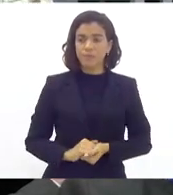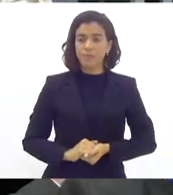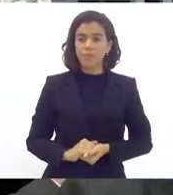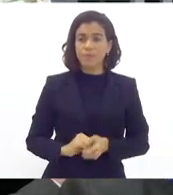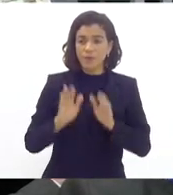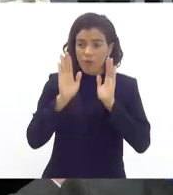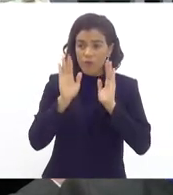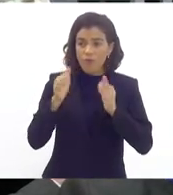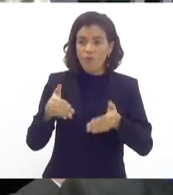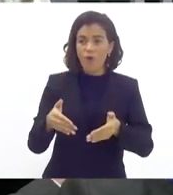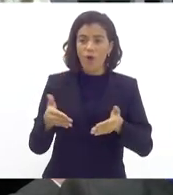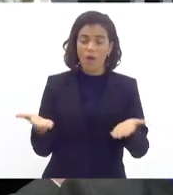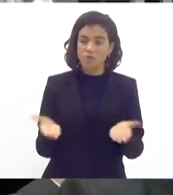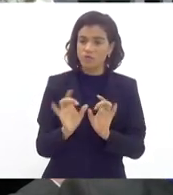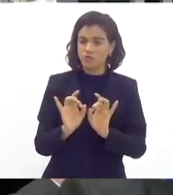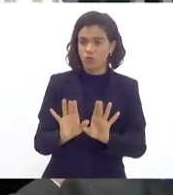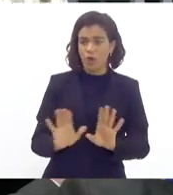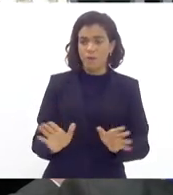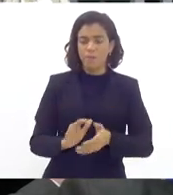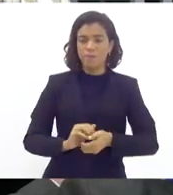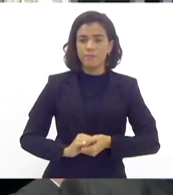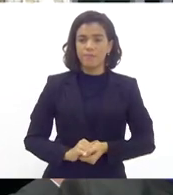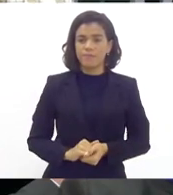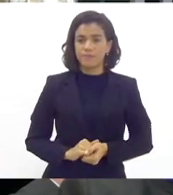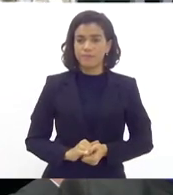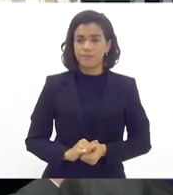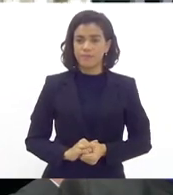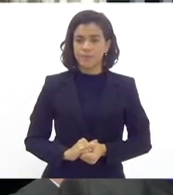Foca só nisso, por enquanto.